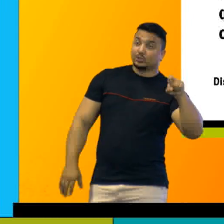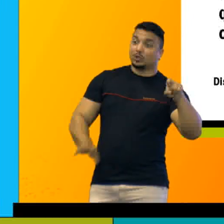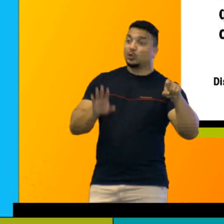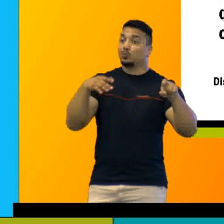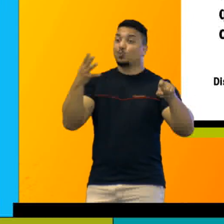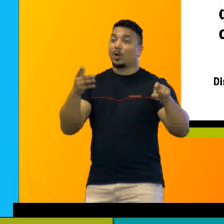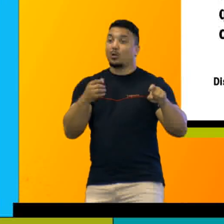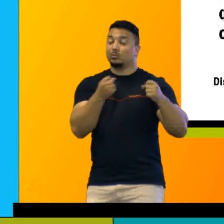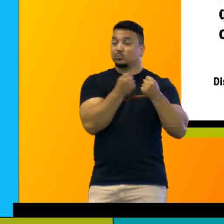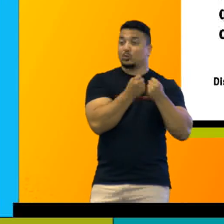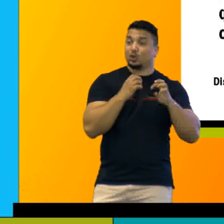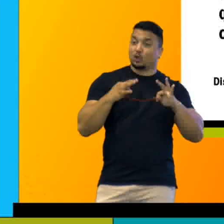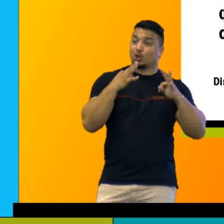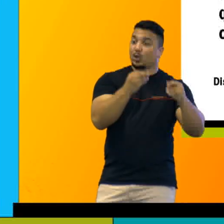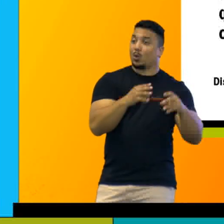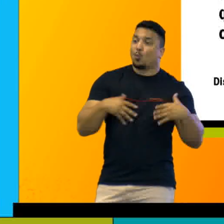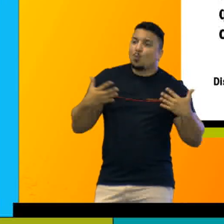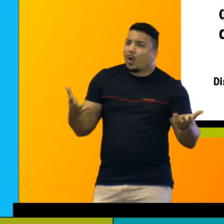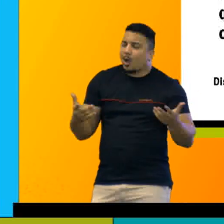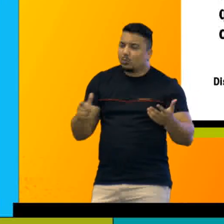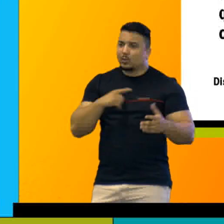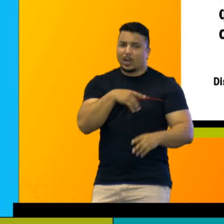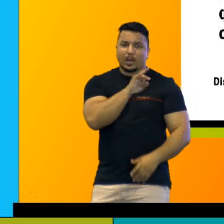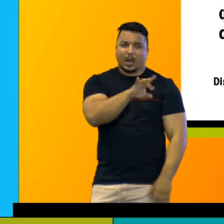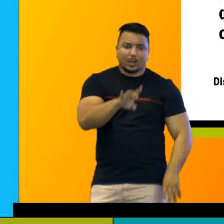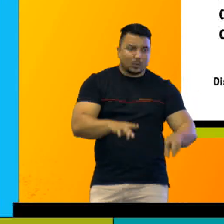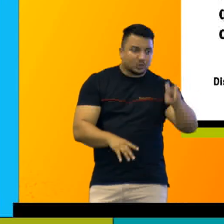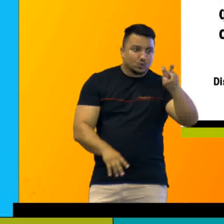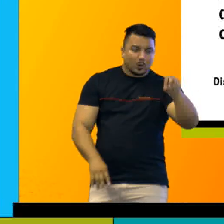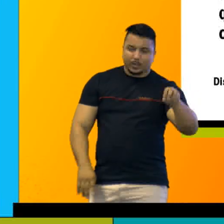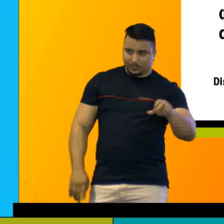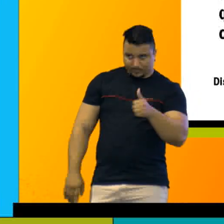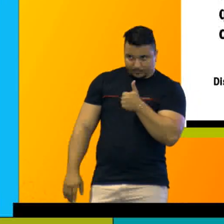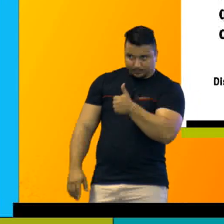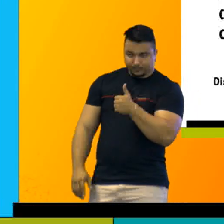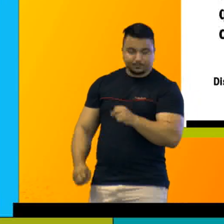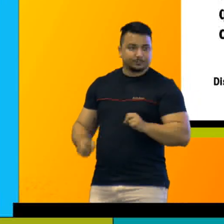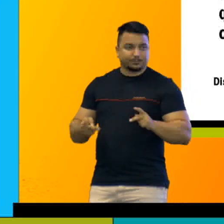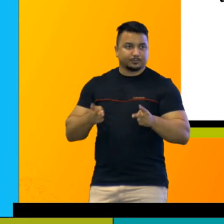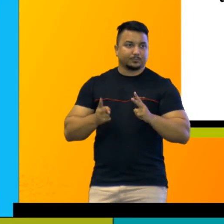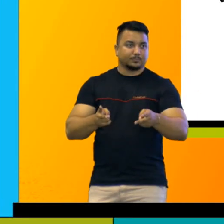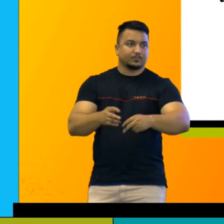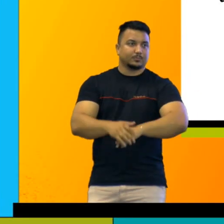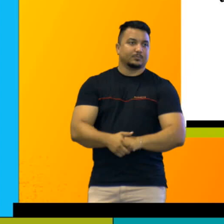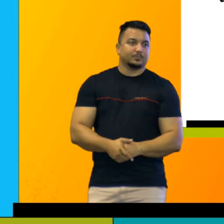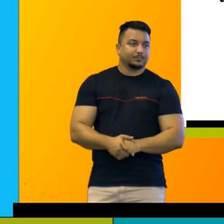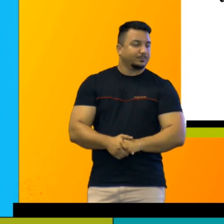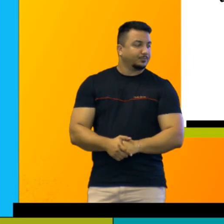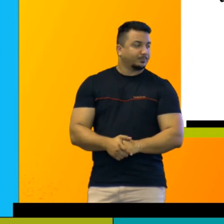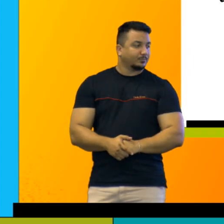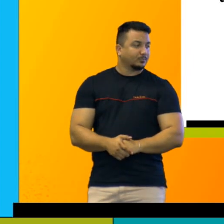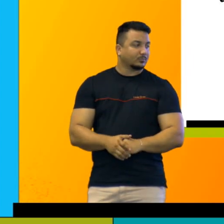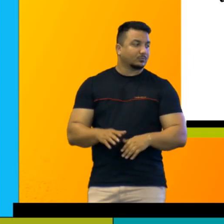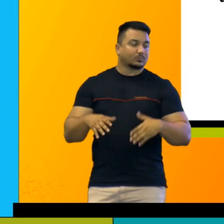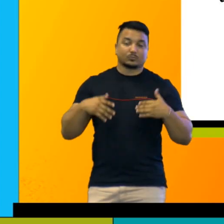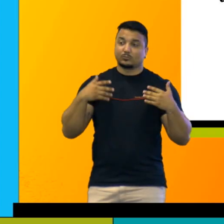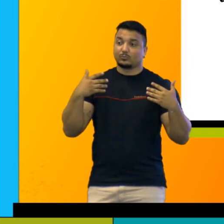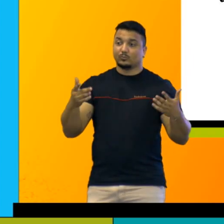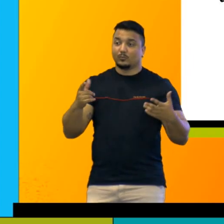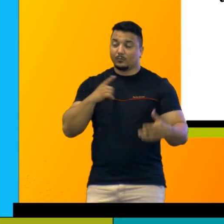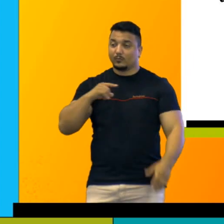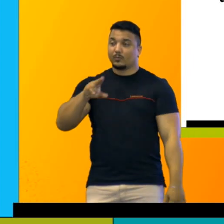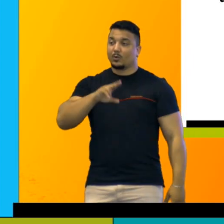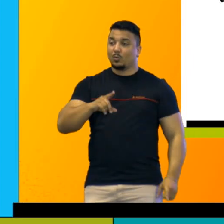de sacas que ele vai vender, onde cada uma custa 50. Vamos para frente. Qual é a expressão